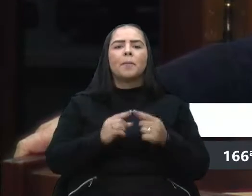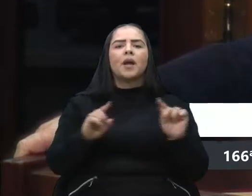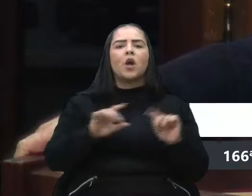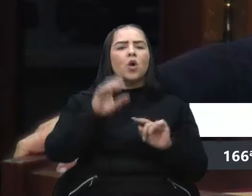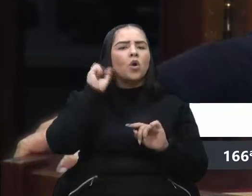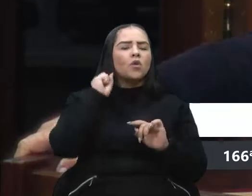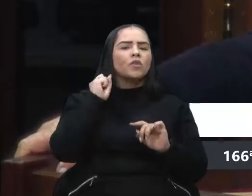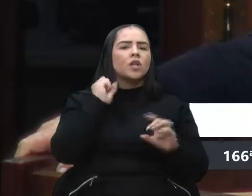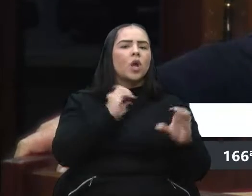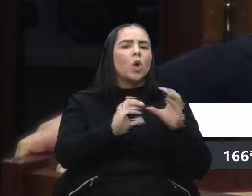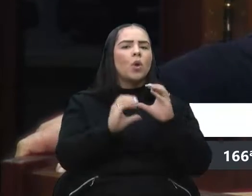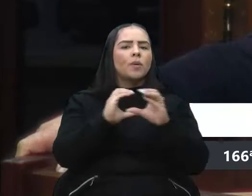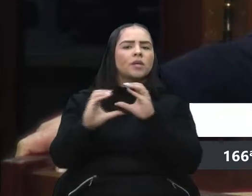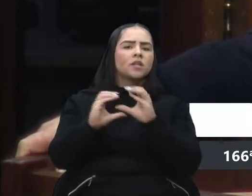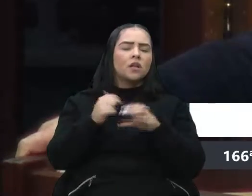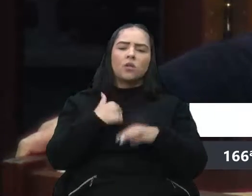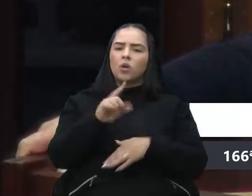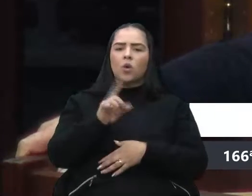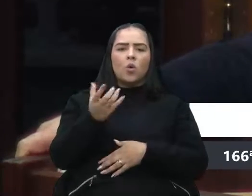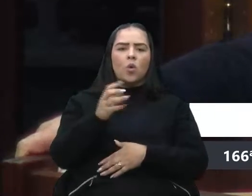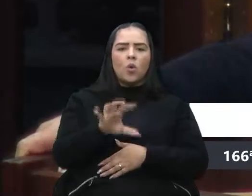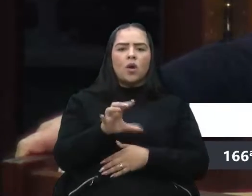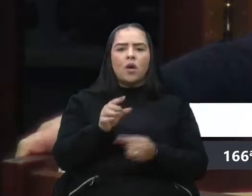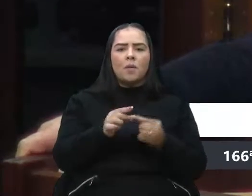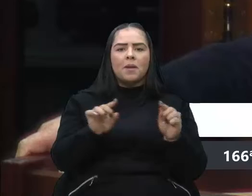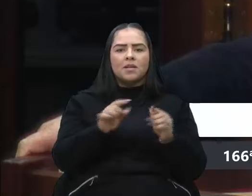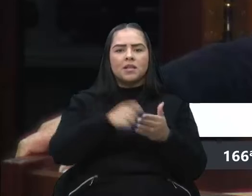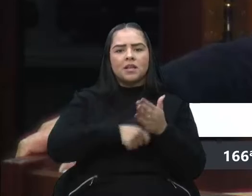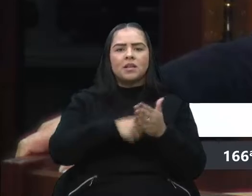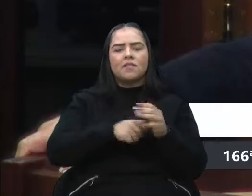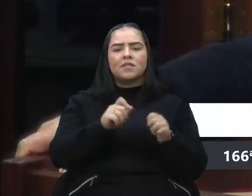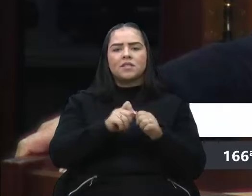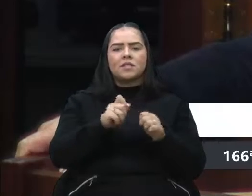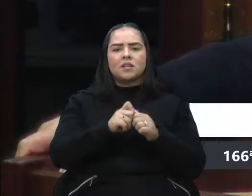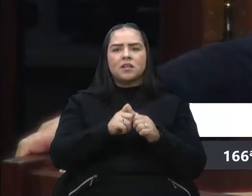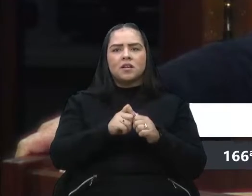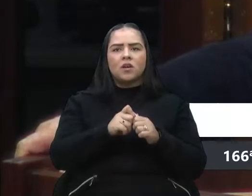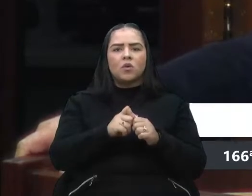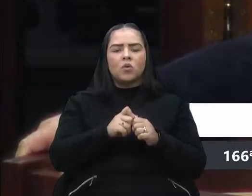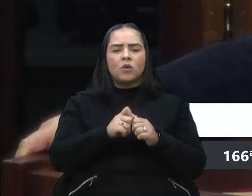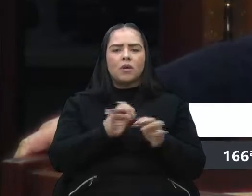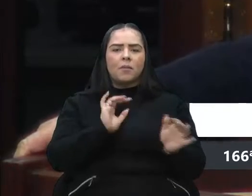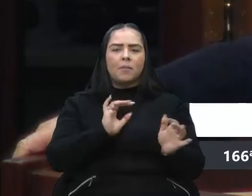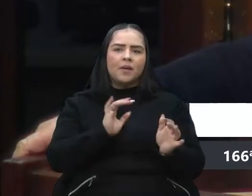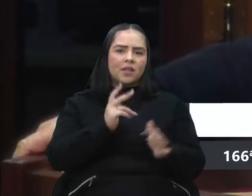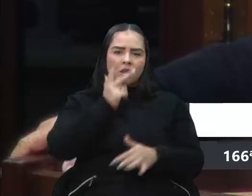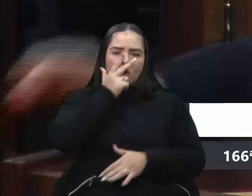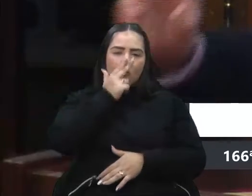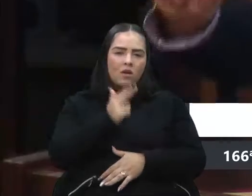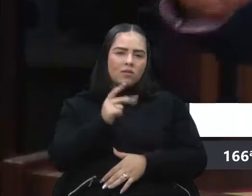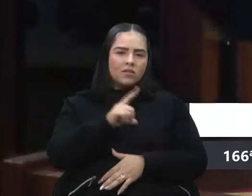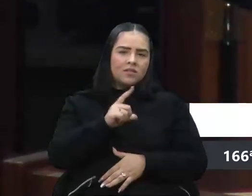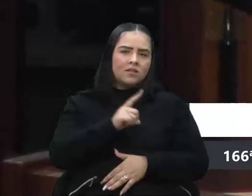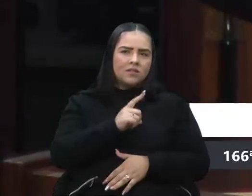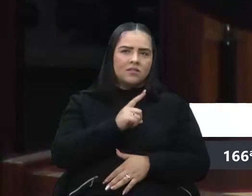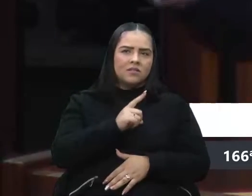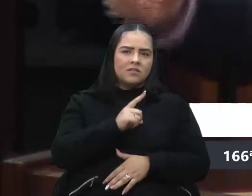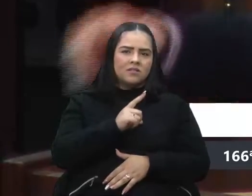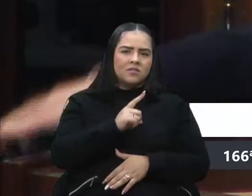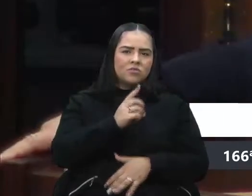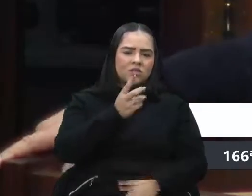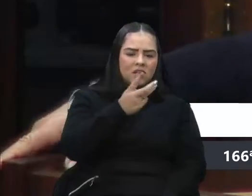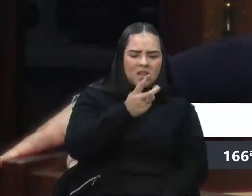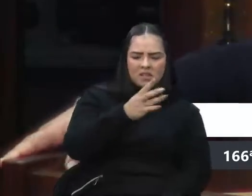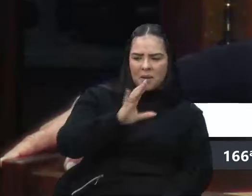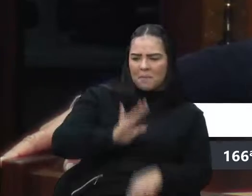comunicação, eu não sou contra, e tentam fazer uma ligação, tipo dos 3 e mais a dívida que